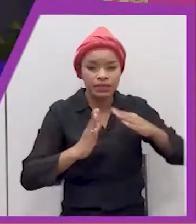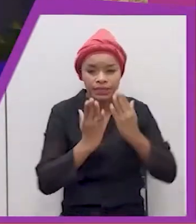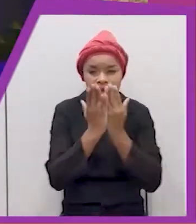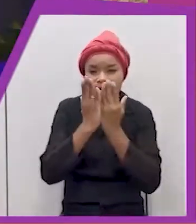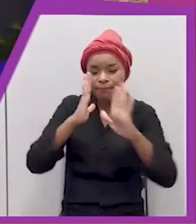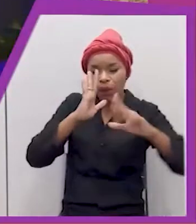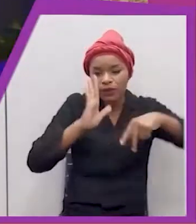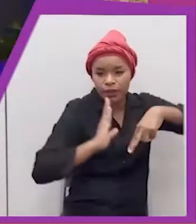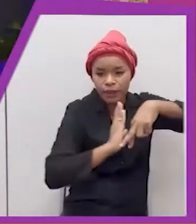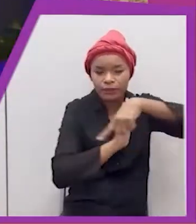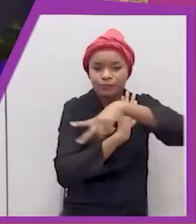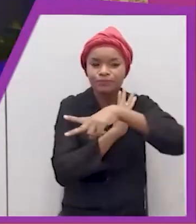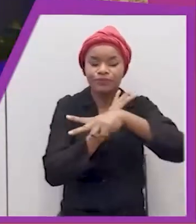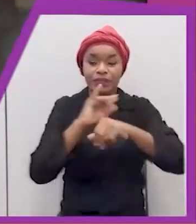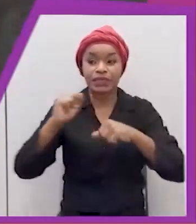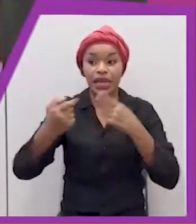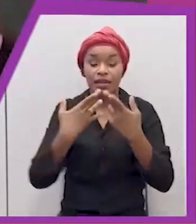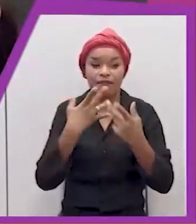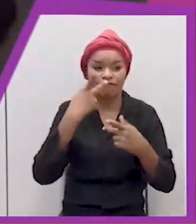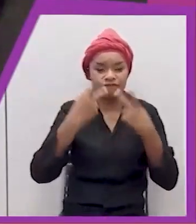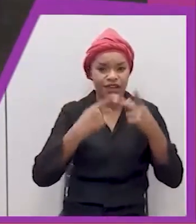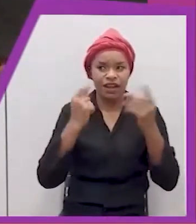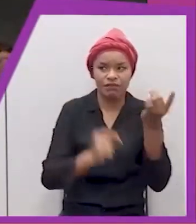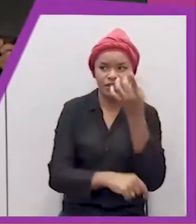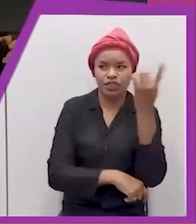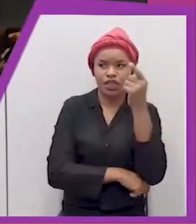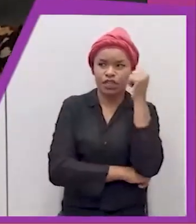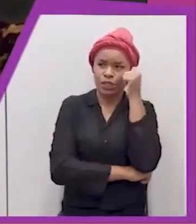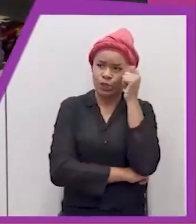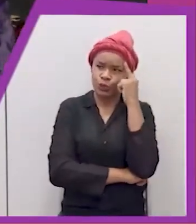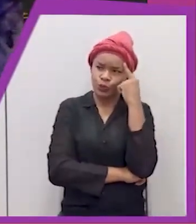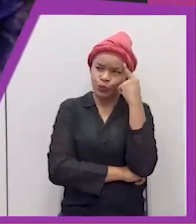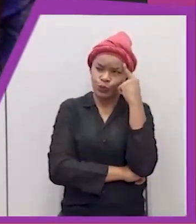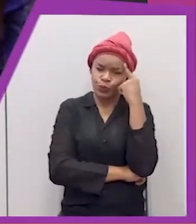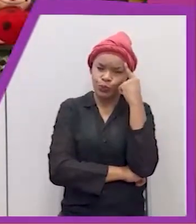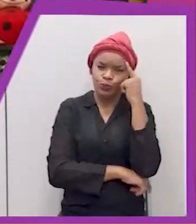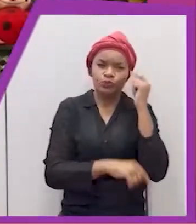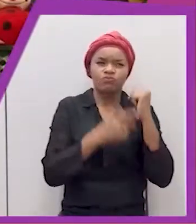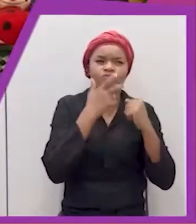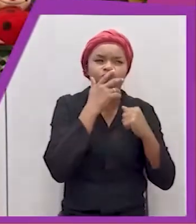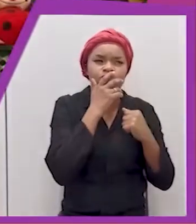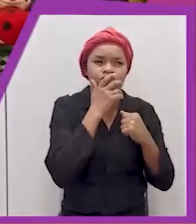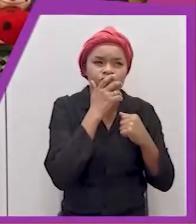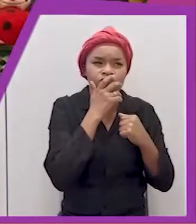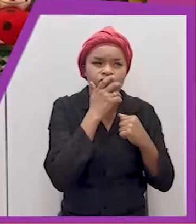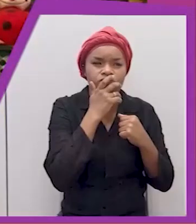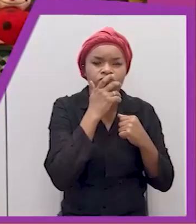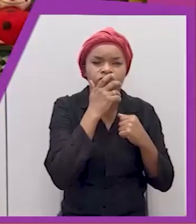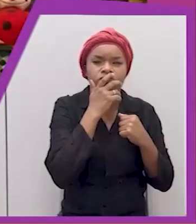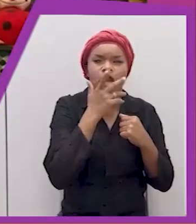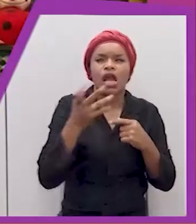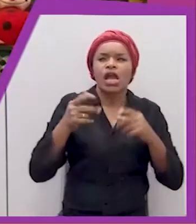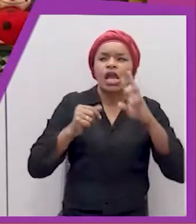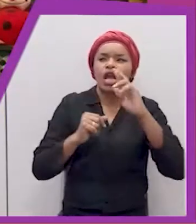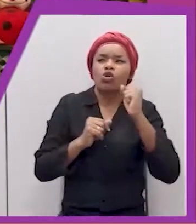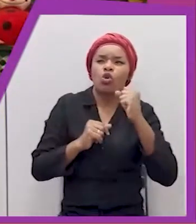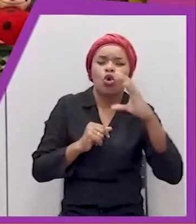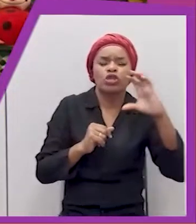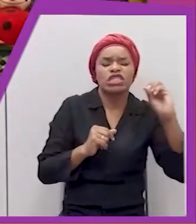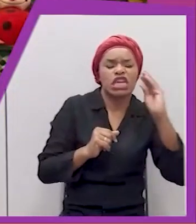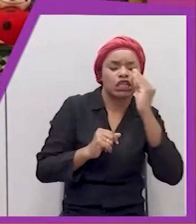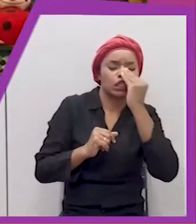perder aquela Broa e já passando pela porta Zefinha falava